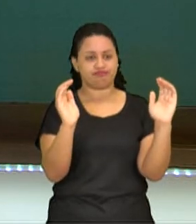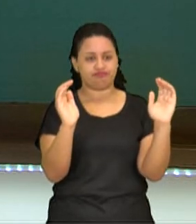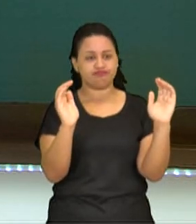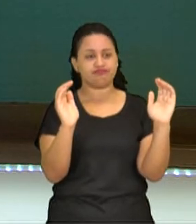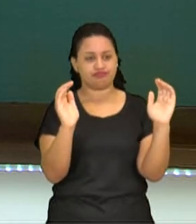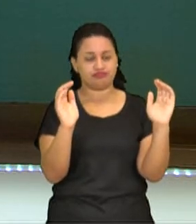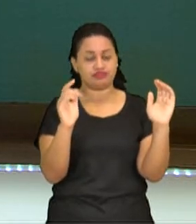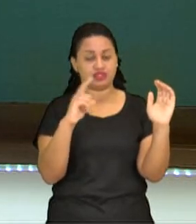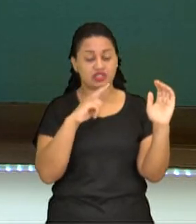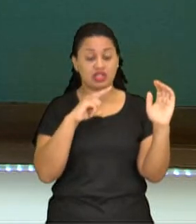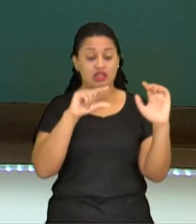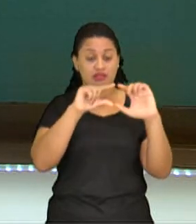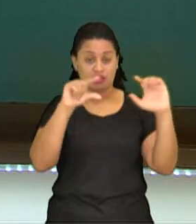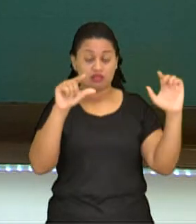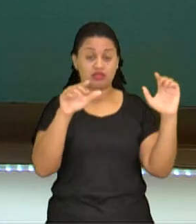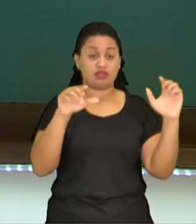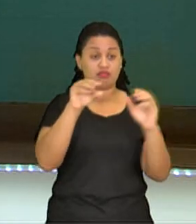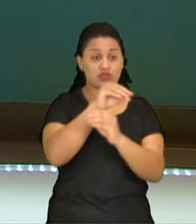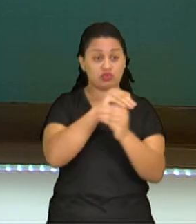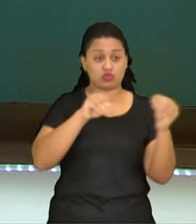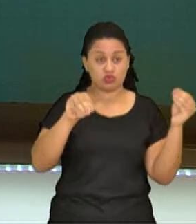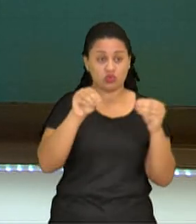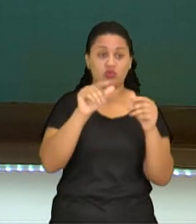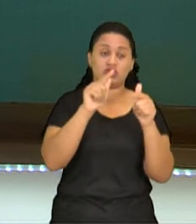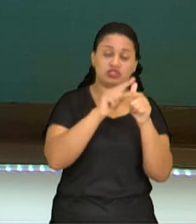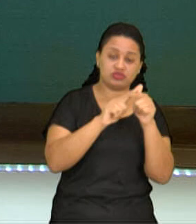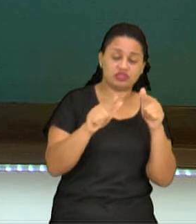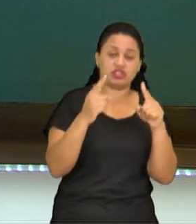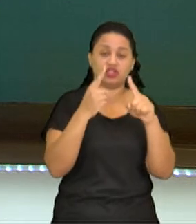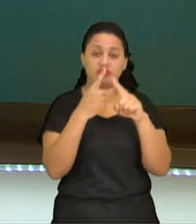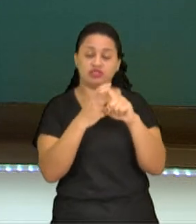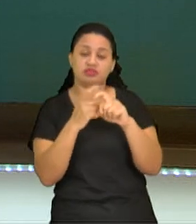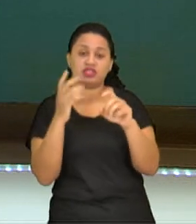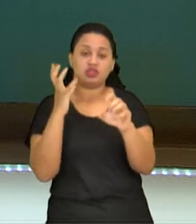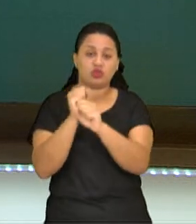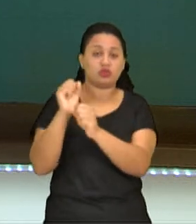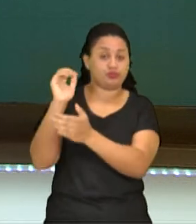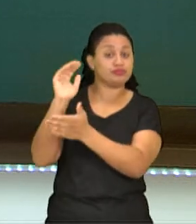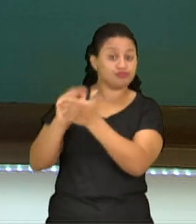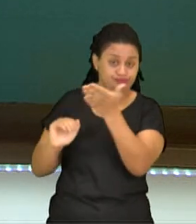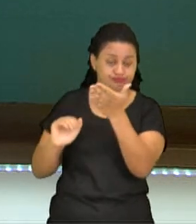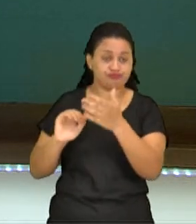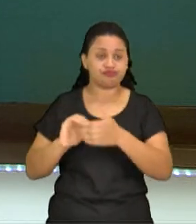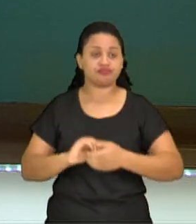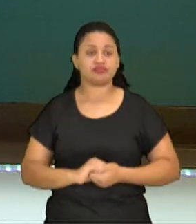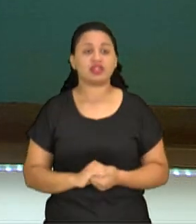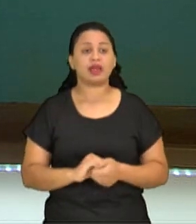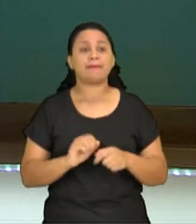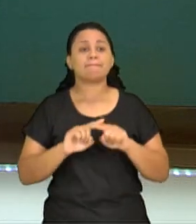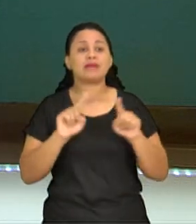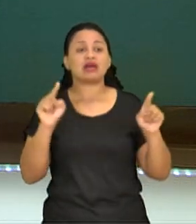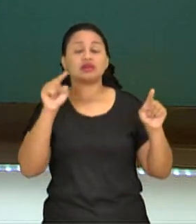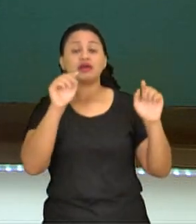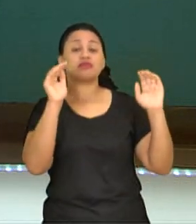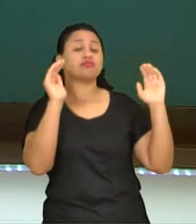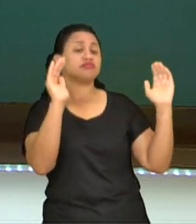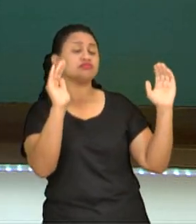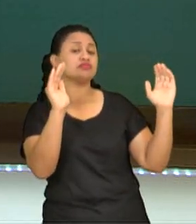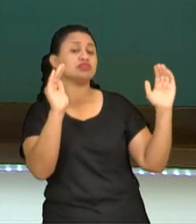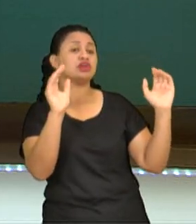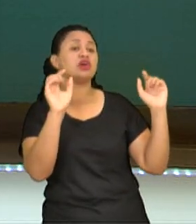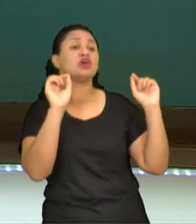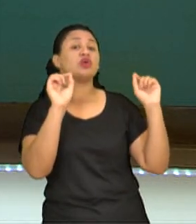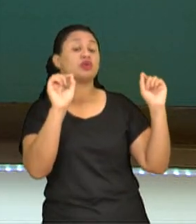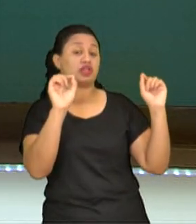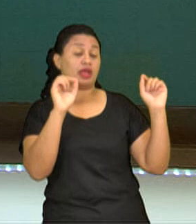parênteses, tem operações misturadas de divisão, multiplicação, adição e subtração. Mas dentro desse parênteses